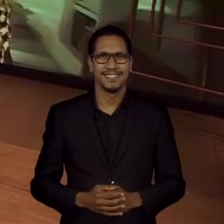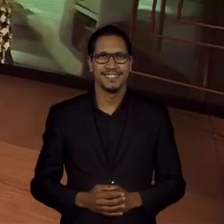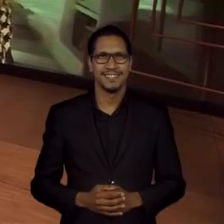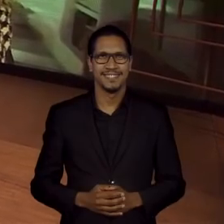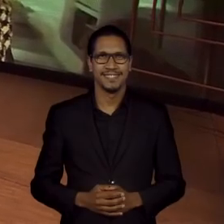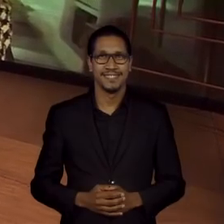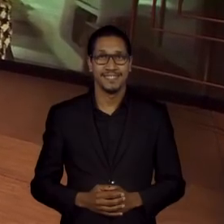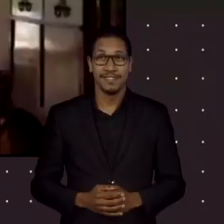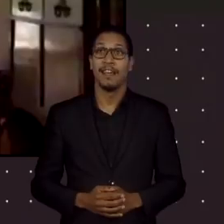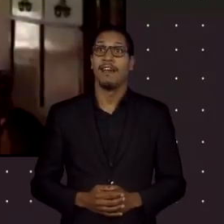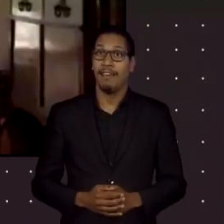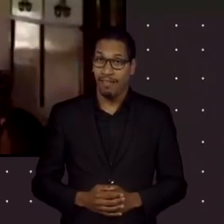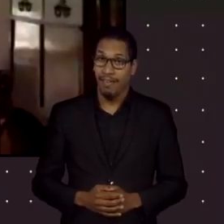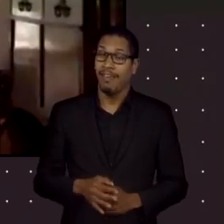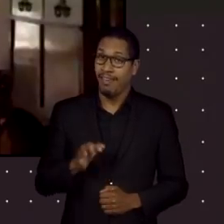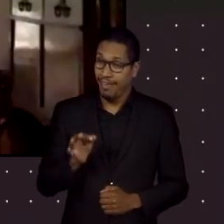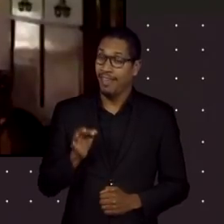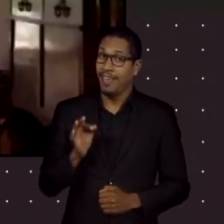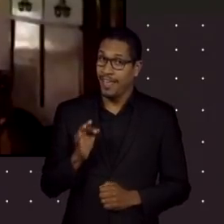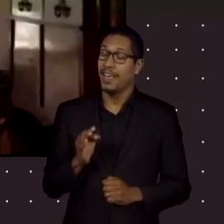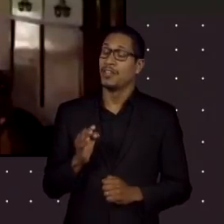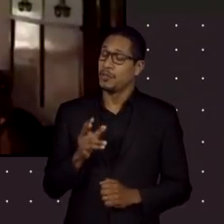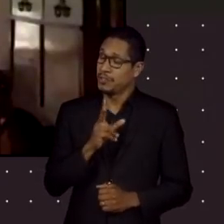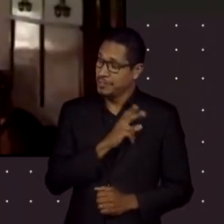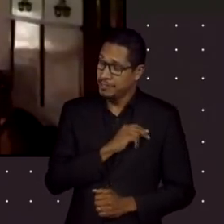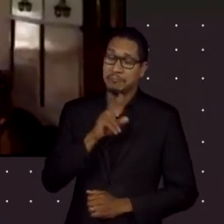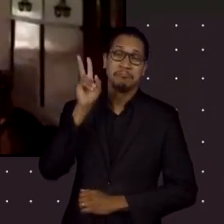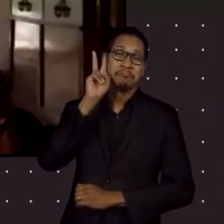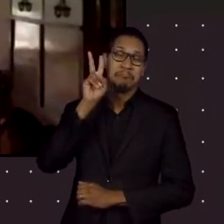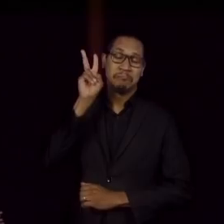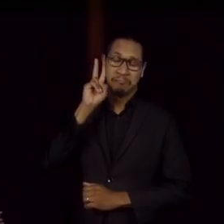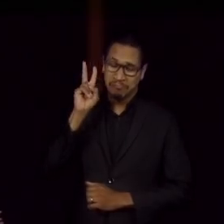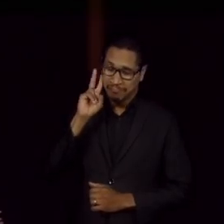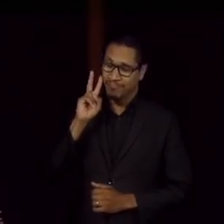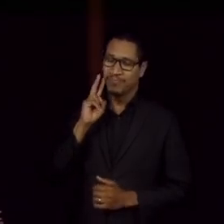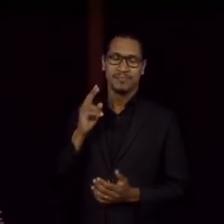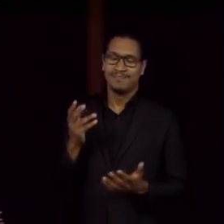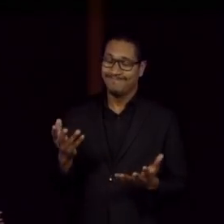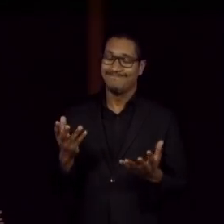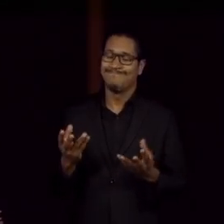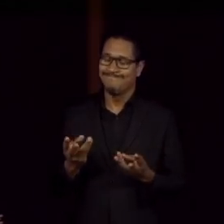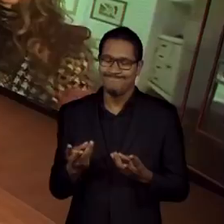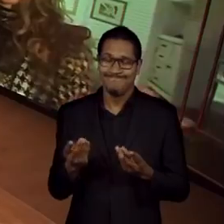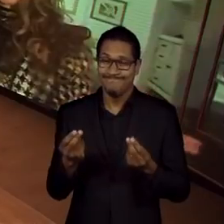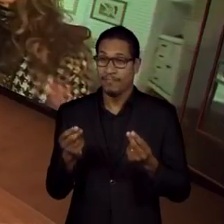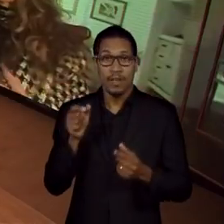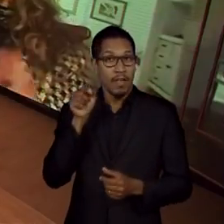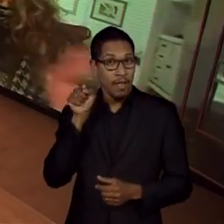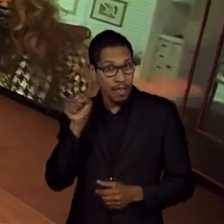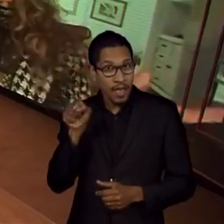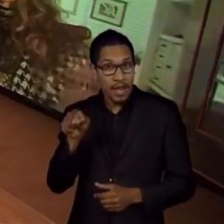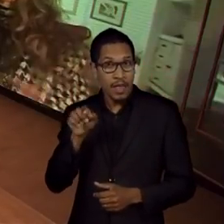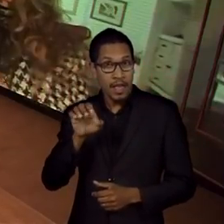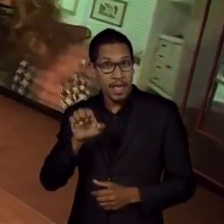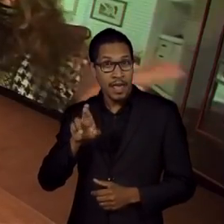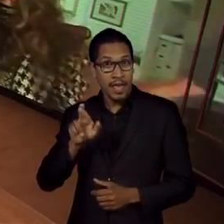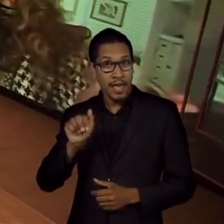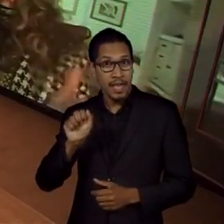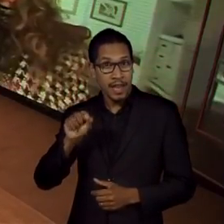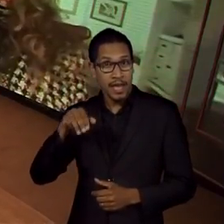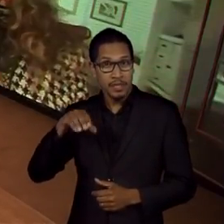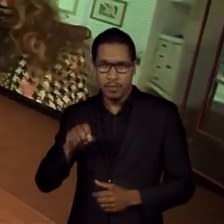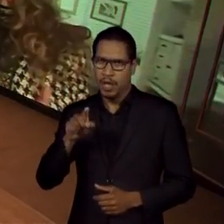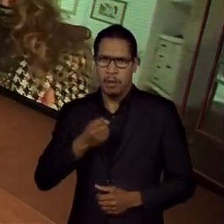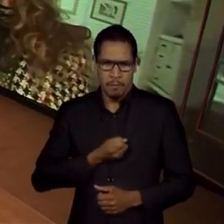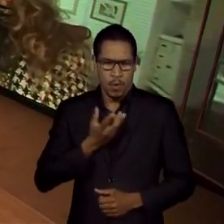Eu e Erasmão, tantas histórias nossas lindas, né? É um poeta, um artista